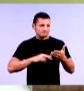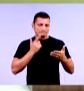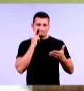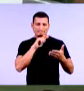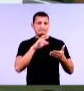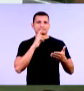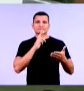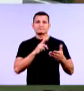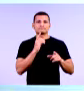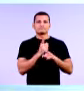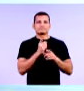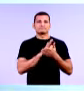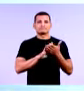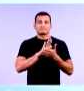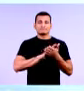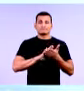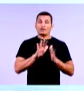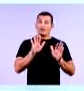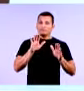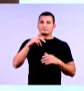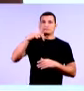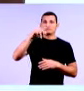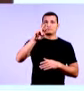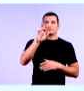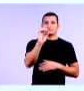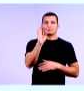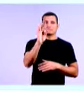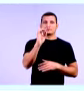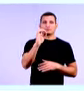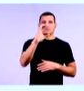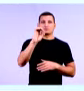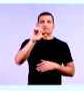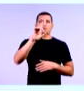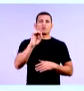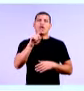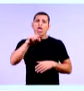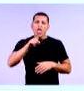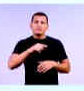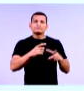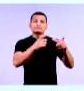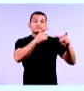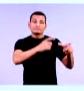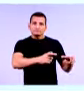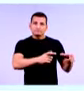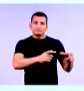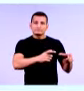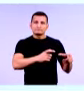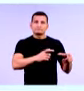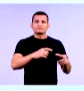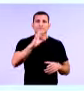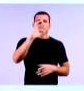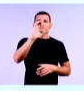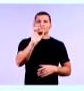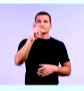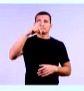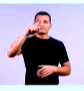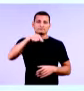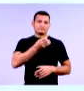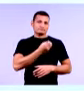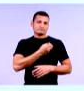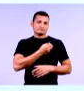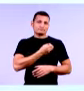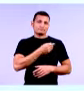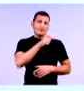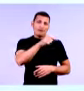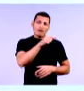aqui. Protocolo, gente, mas... é o seguinte, o endereço com o CEP, tá certo? Porque com esses dados,